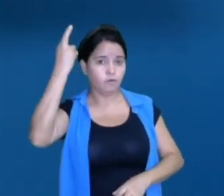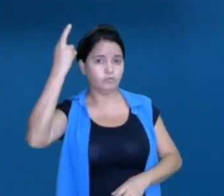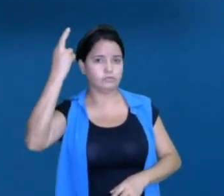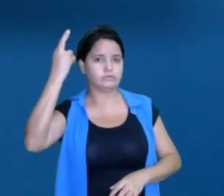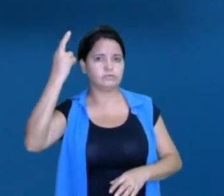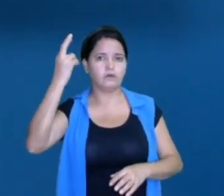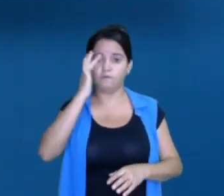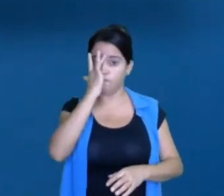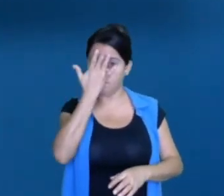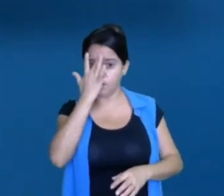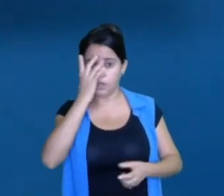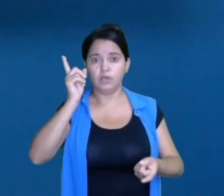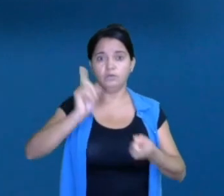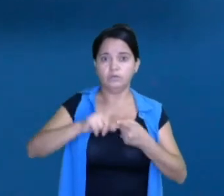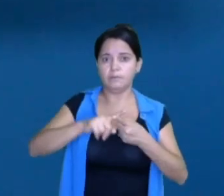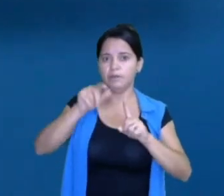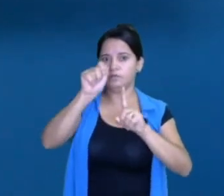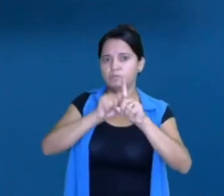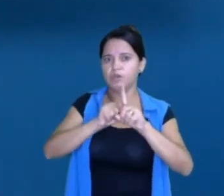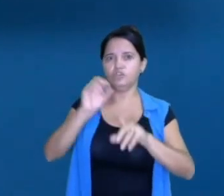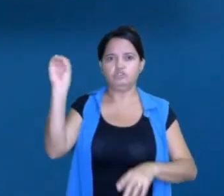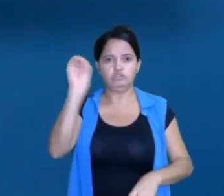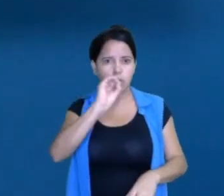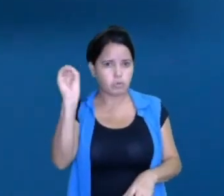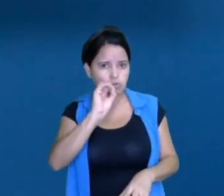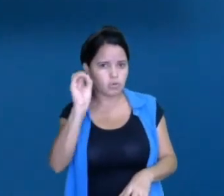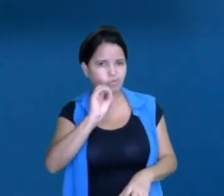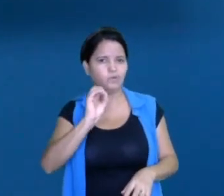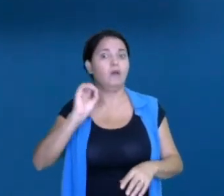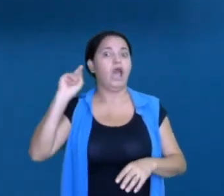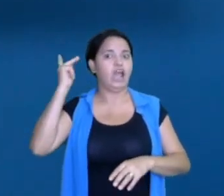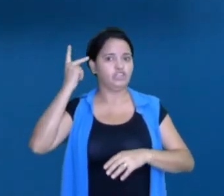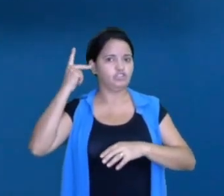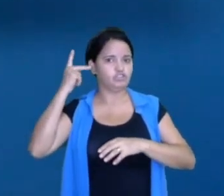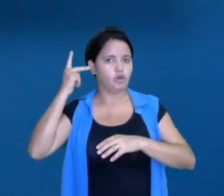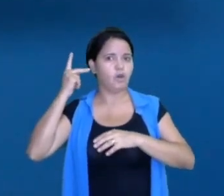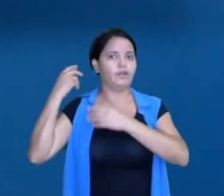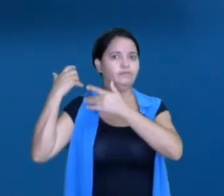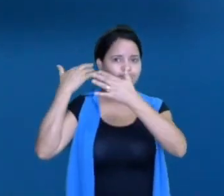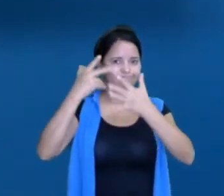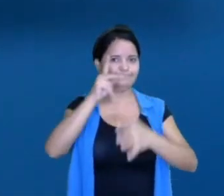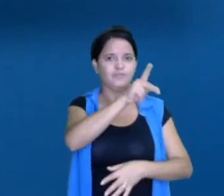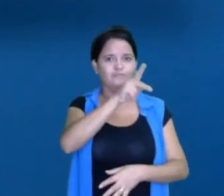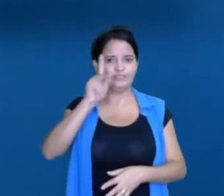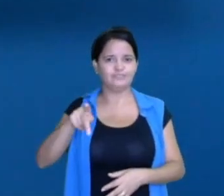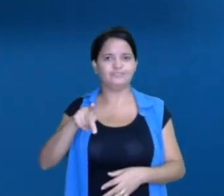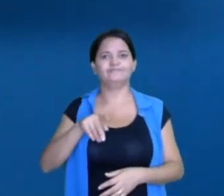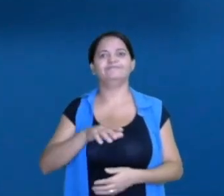outubro, a mais importante. Tchau, tchau, professor. Essa foi a história com o professor Flávio. Até mais.